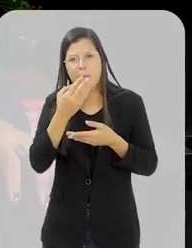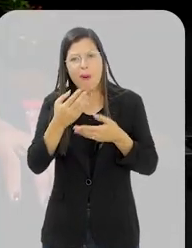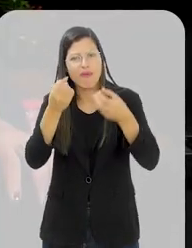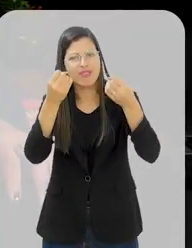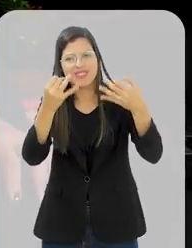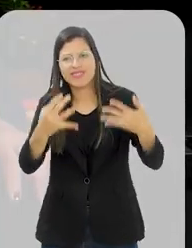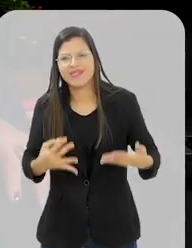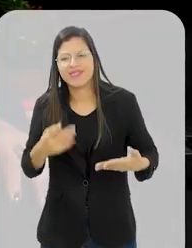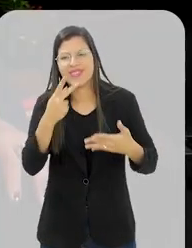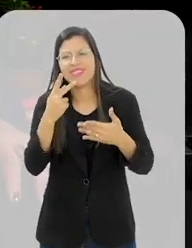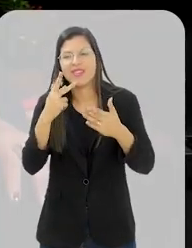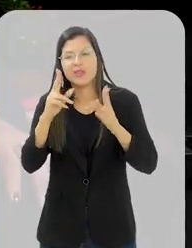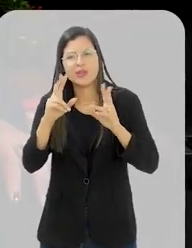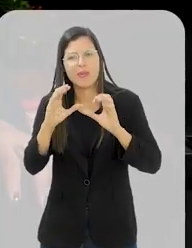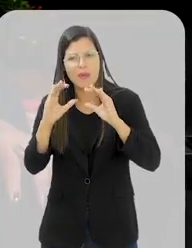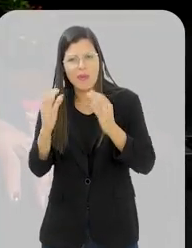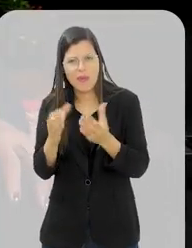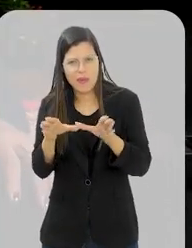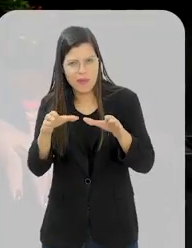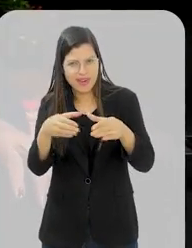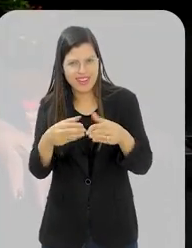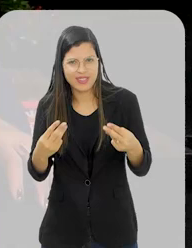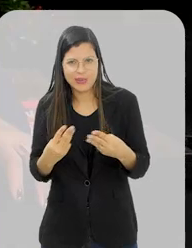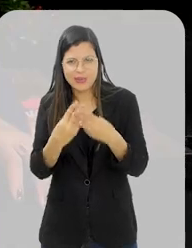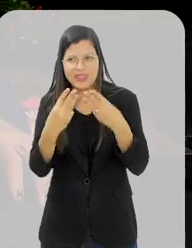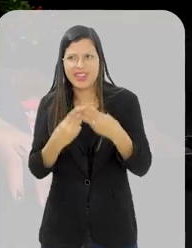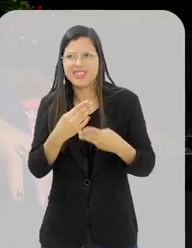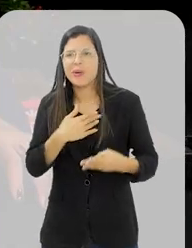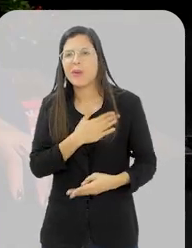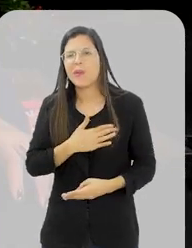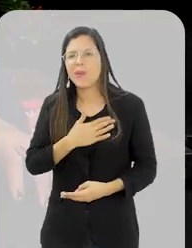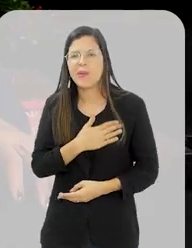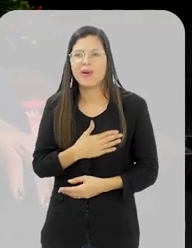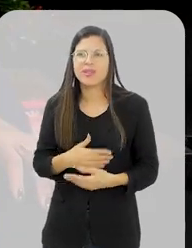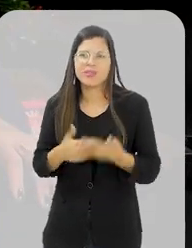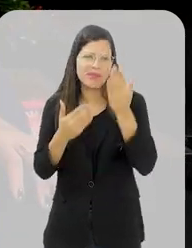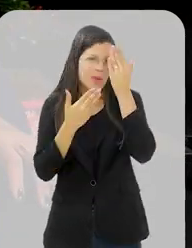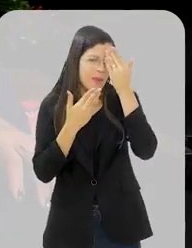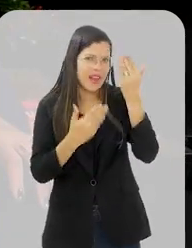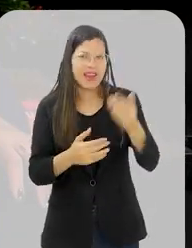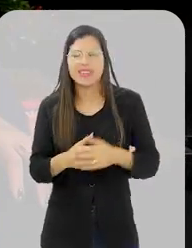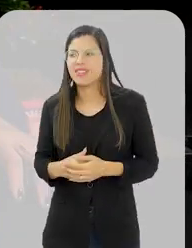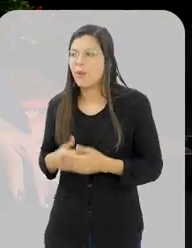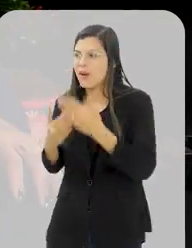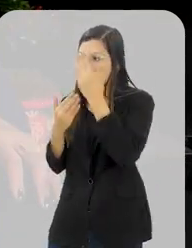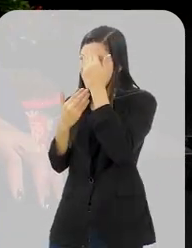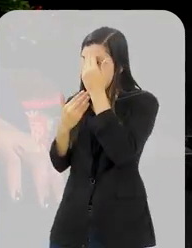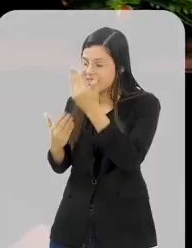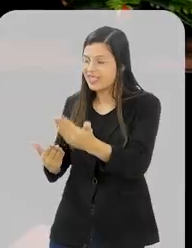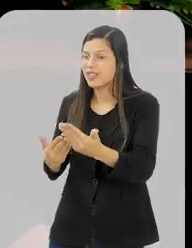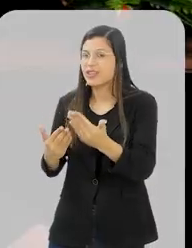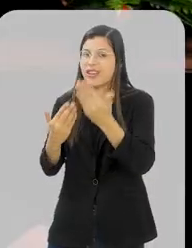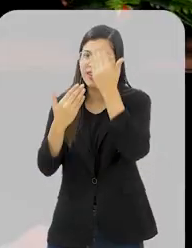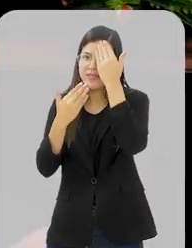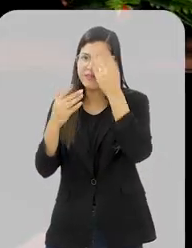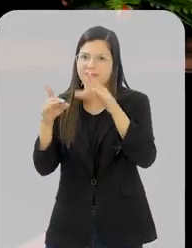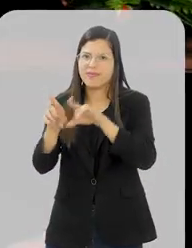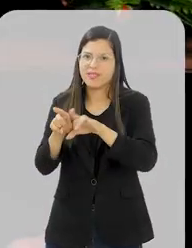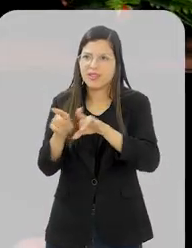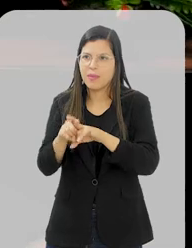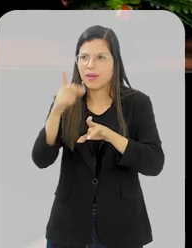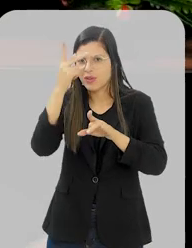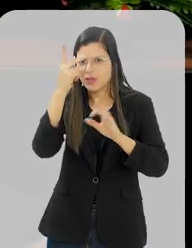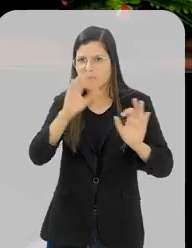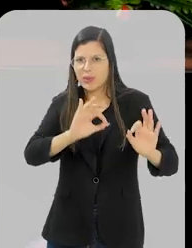esclarecer falar da Comunidade Judaica Você sabe que eu gosto muito disso muito obrigado eu Eu que agradeço agradeço ao